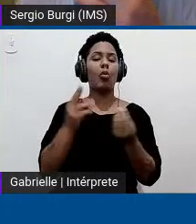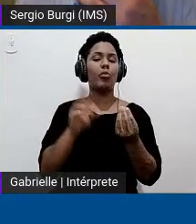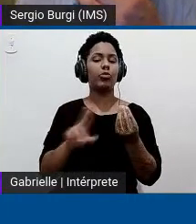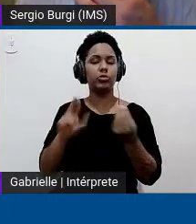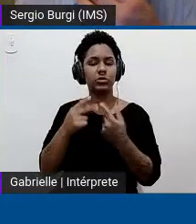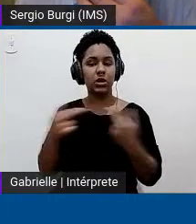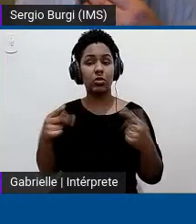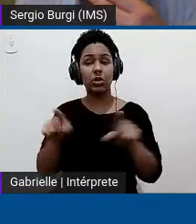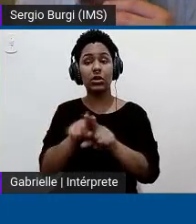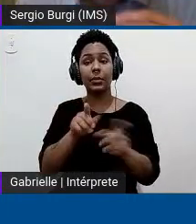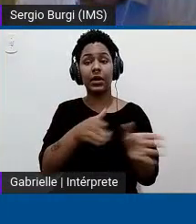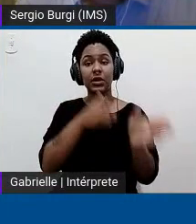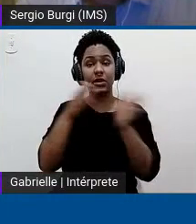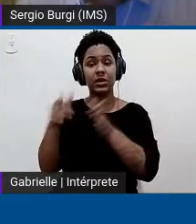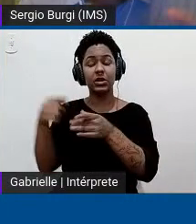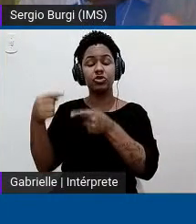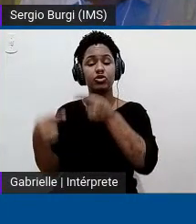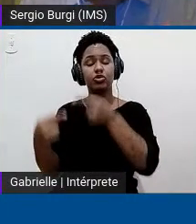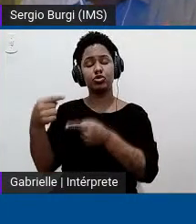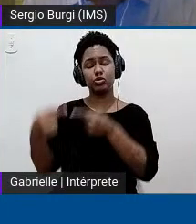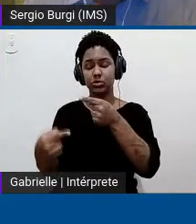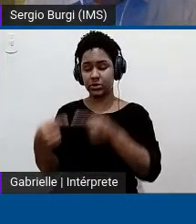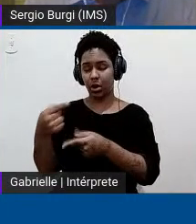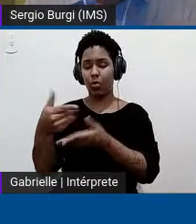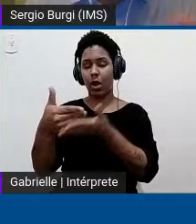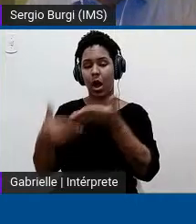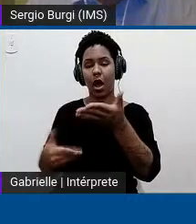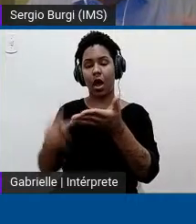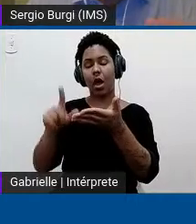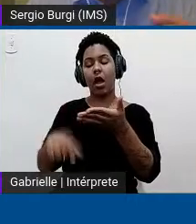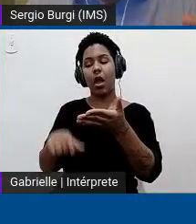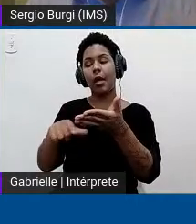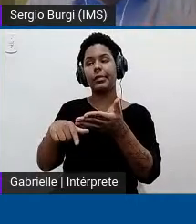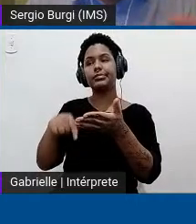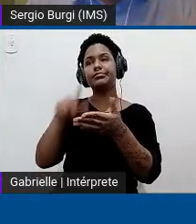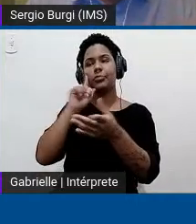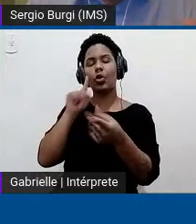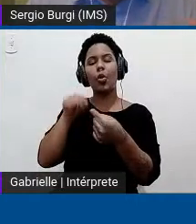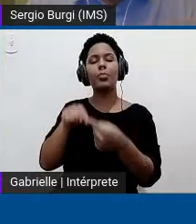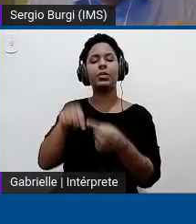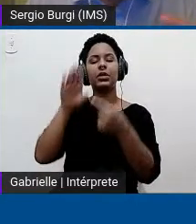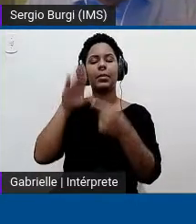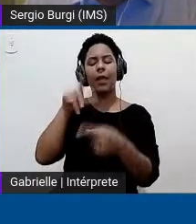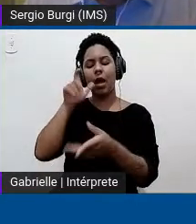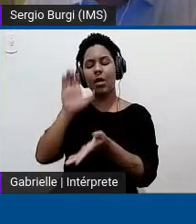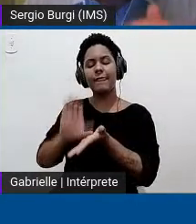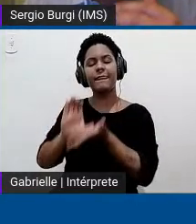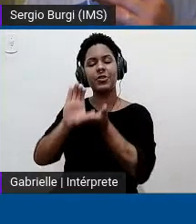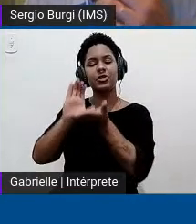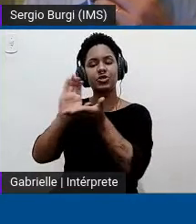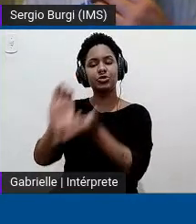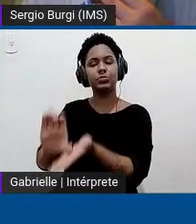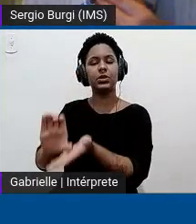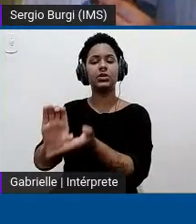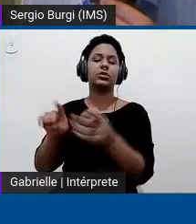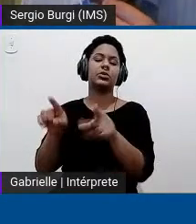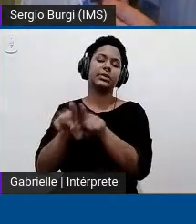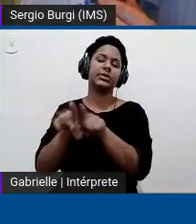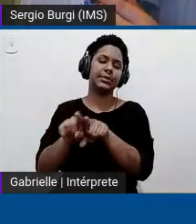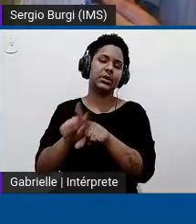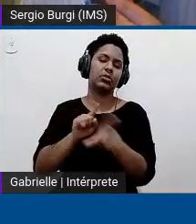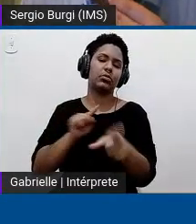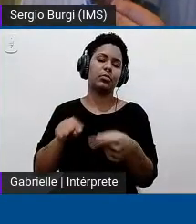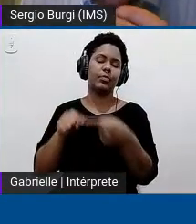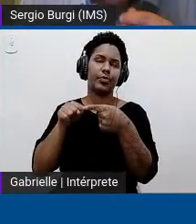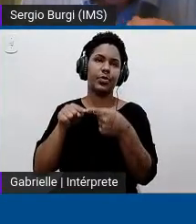a discussão que envolve um pouco uma visão mais de investimento e de aspectos,